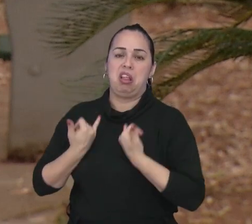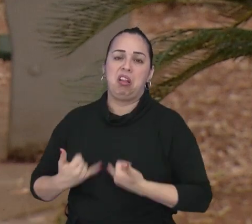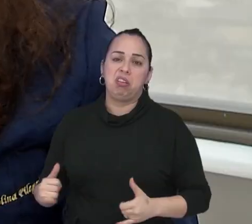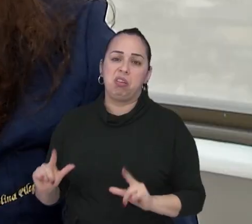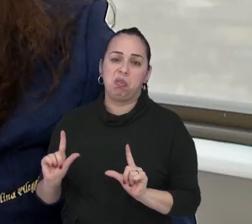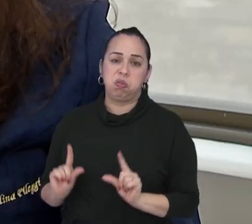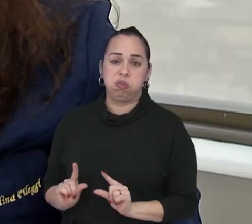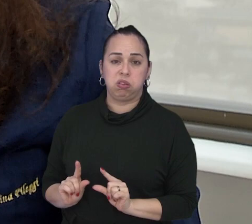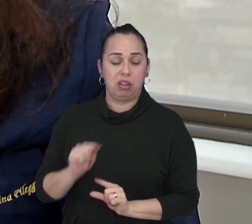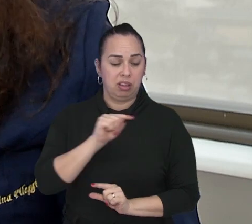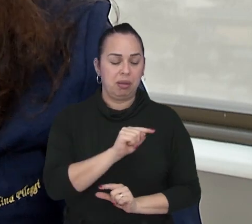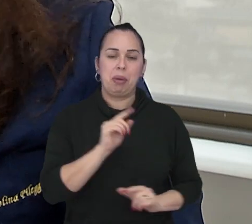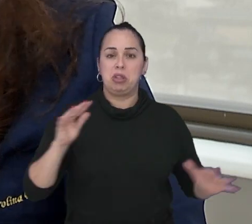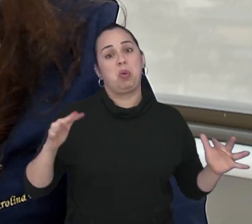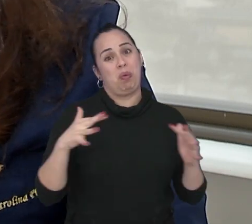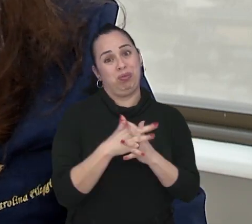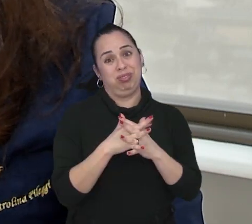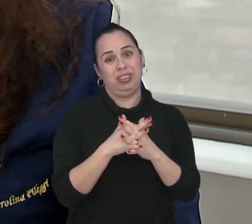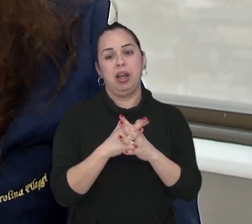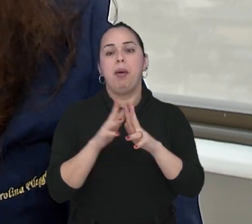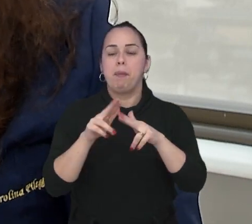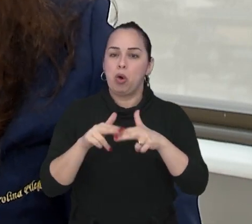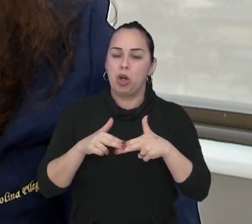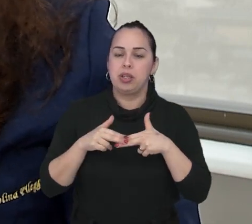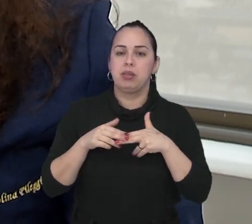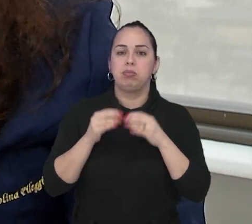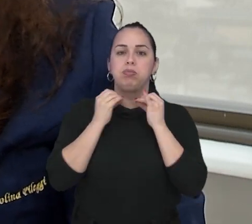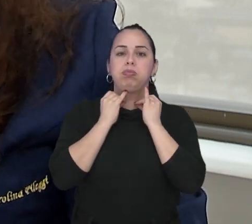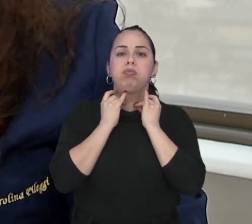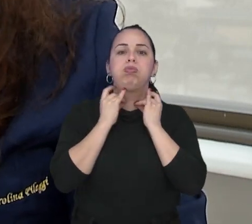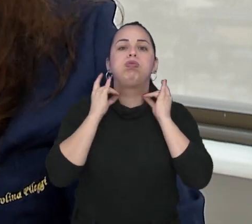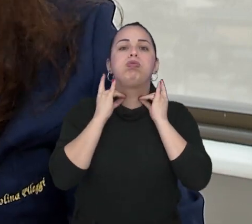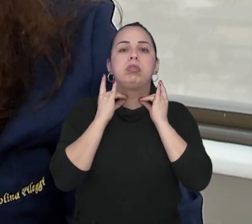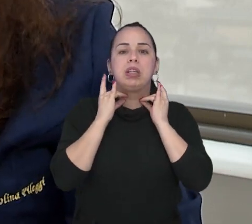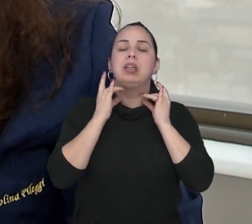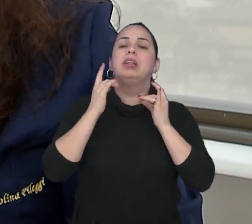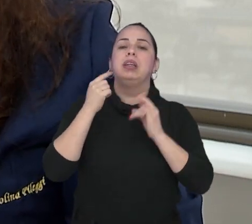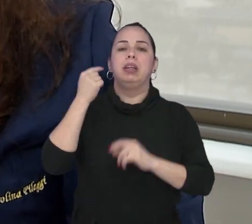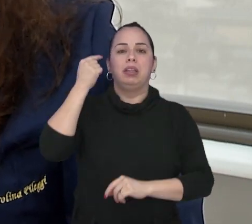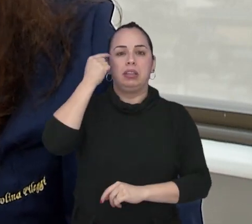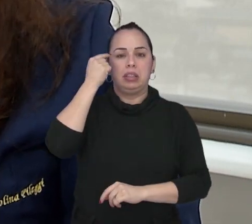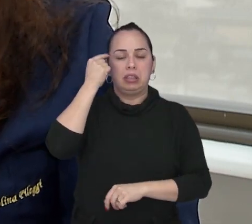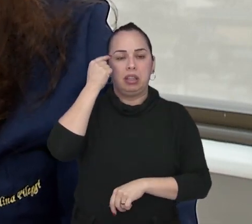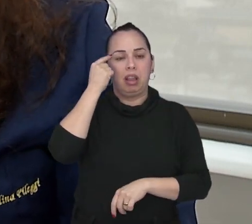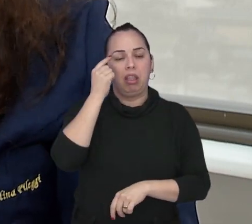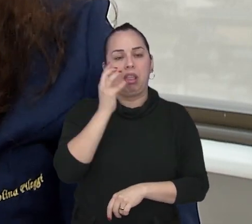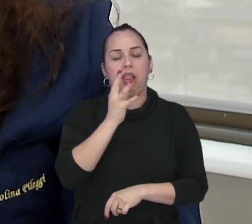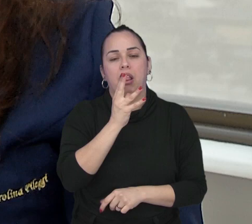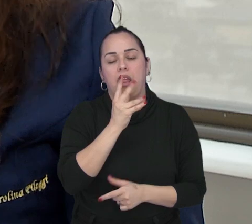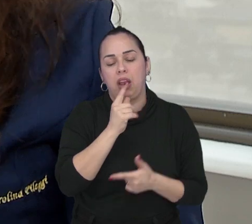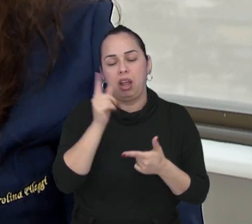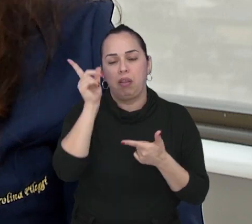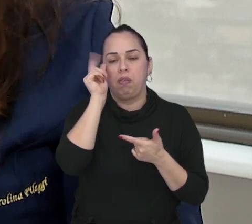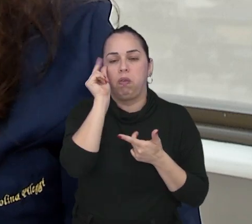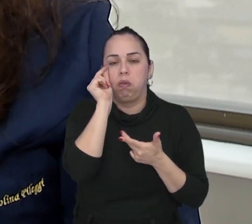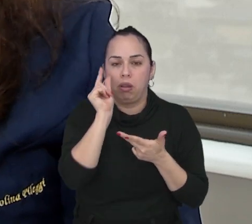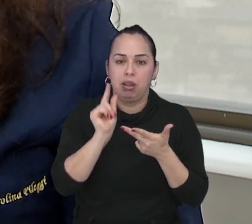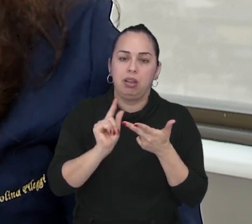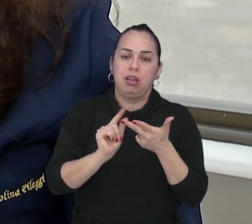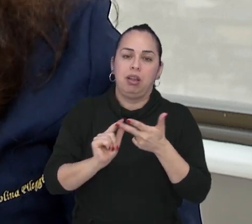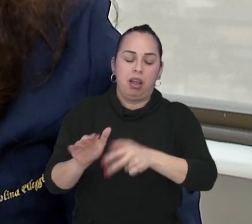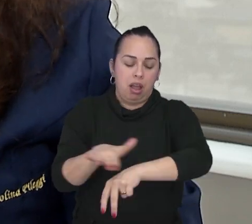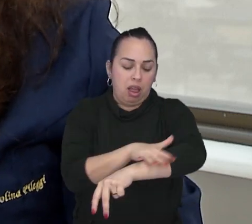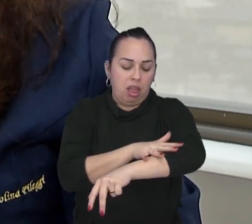energia no caso do hipotiroidismo e a gente tem uma lentificação de pensamento aumento de sonolência